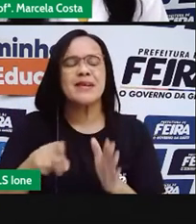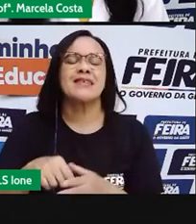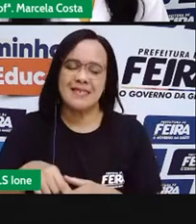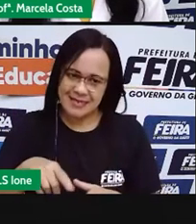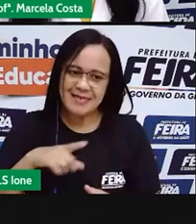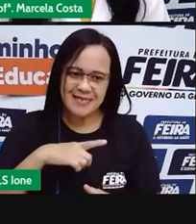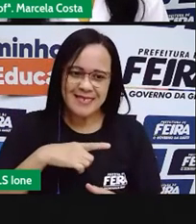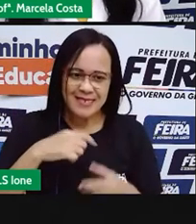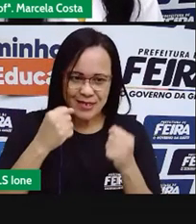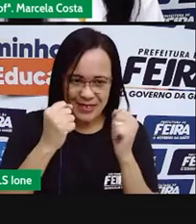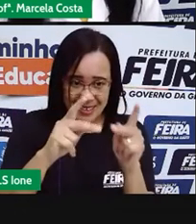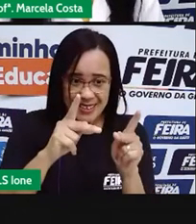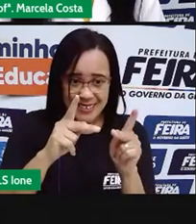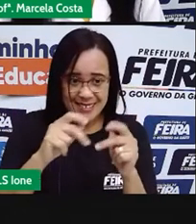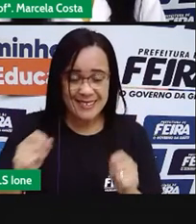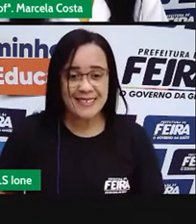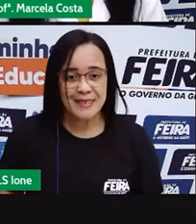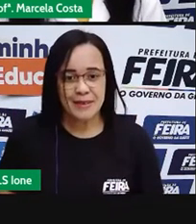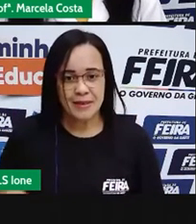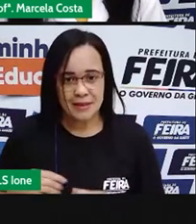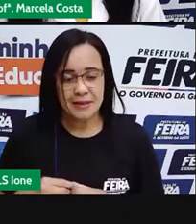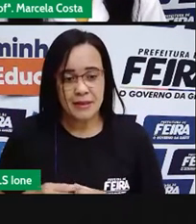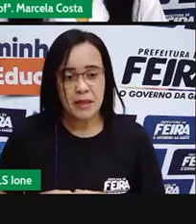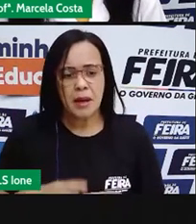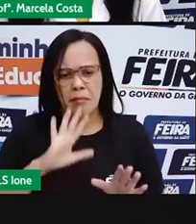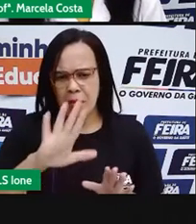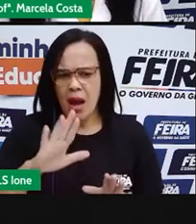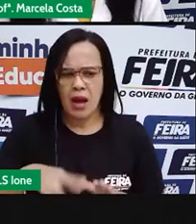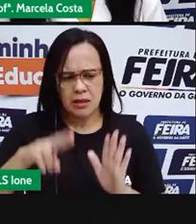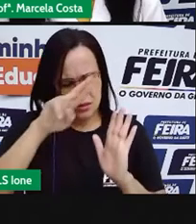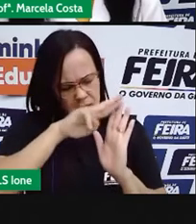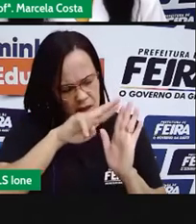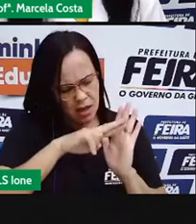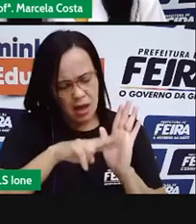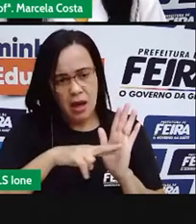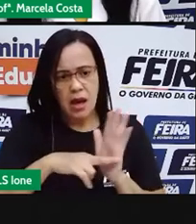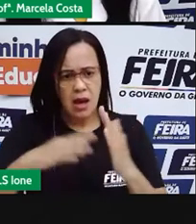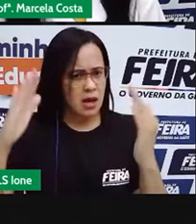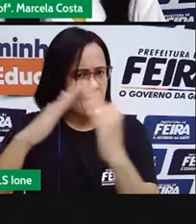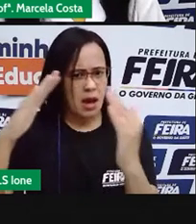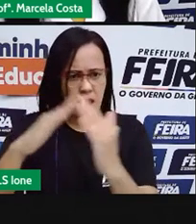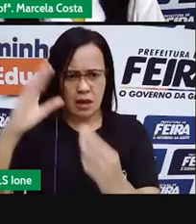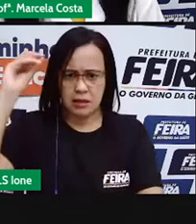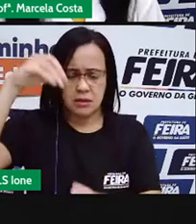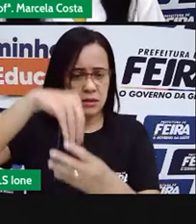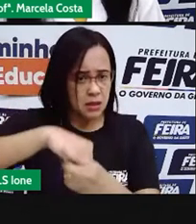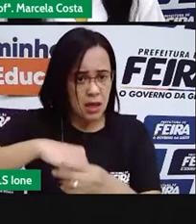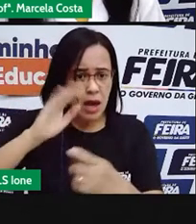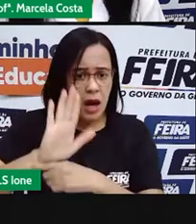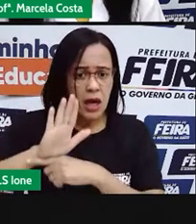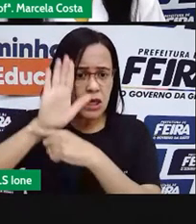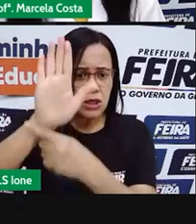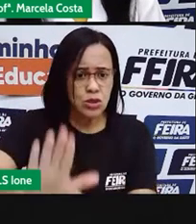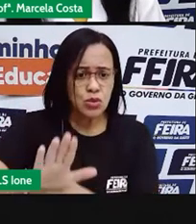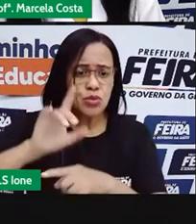tu a Bíblia caso ela ajuda a melhorar